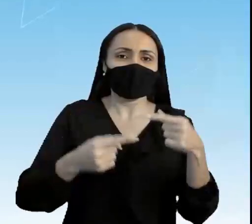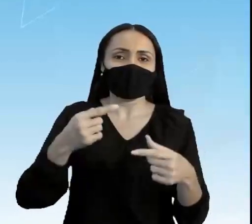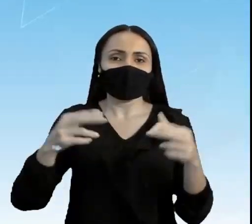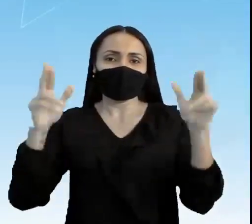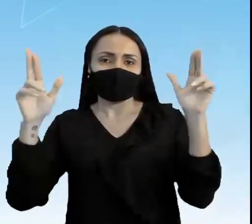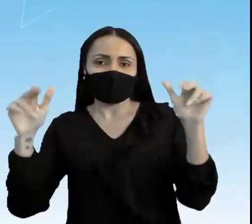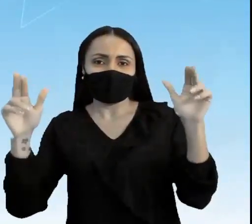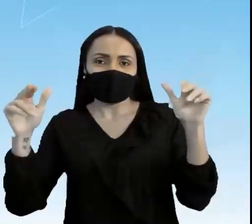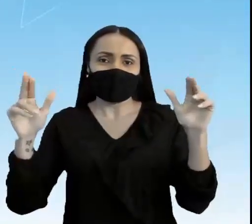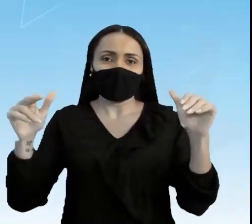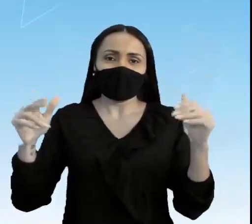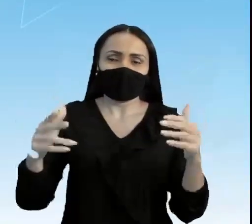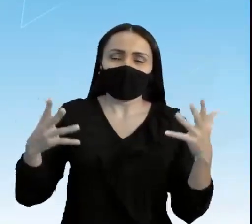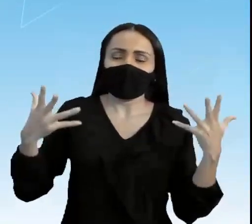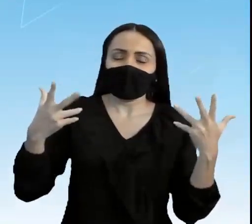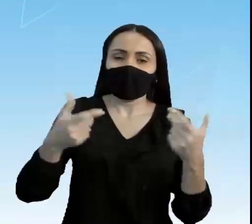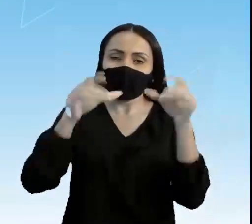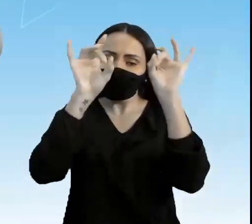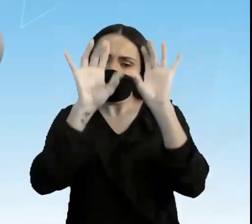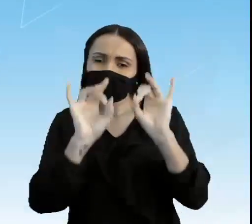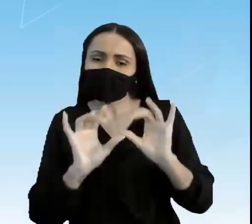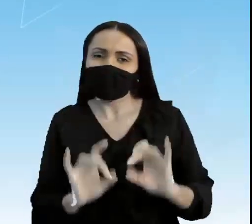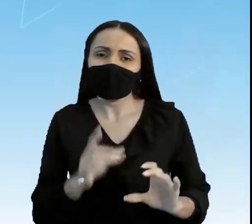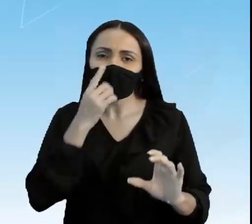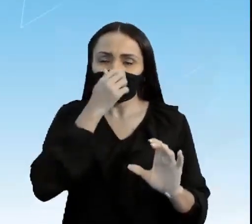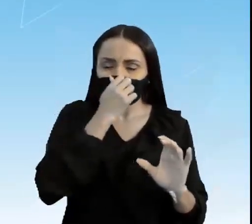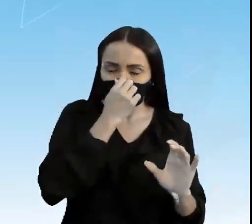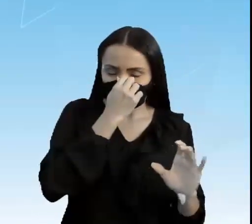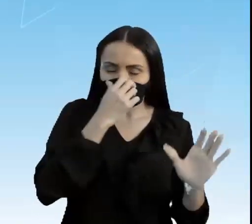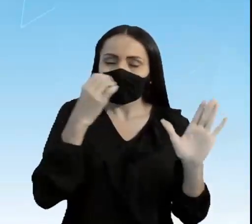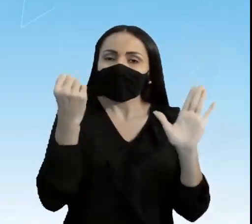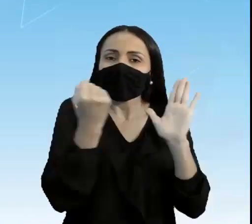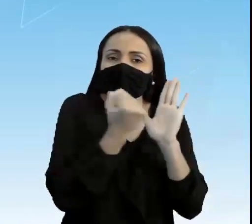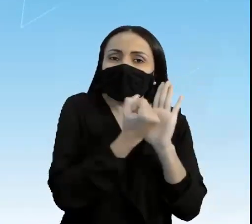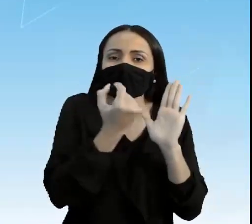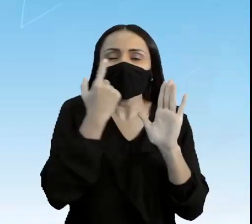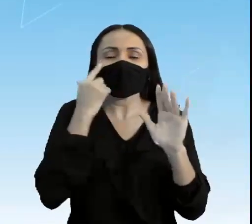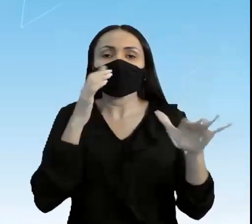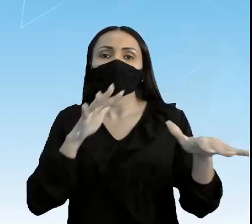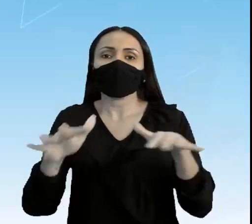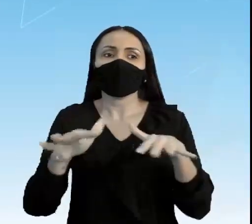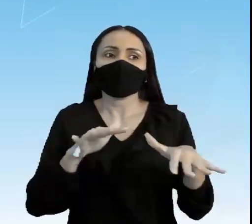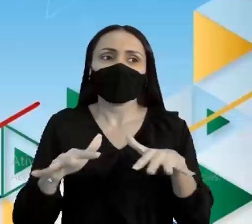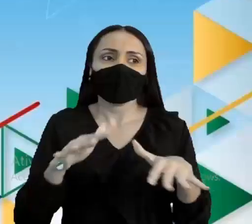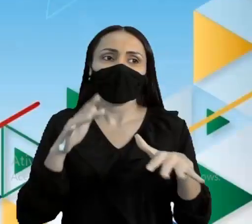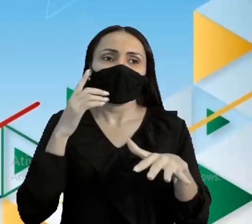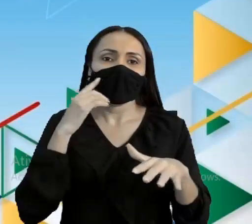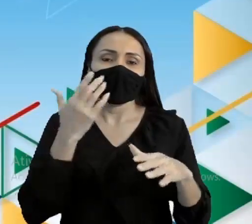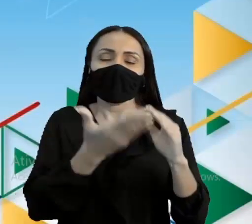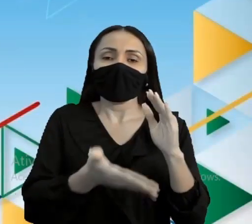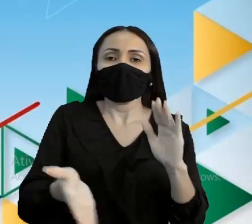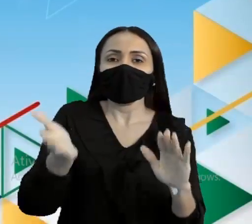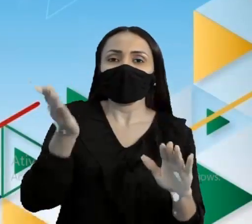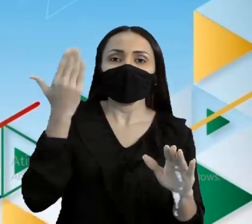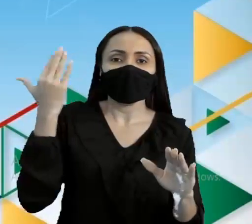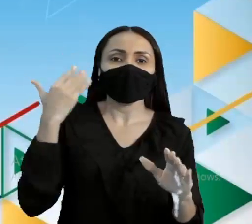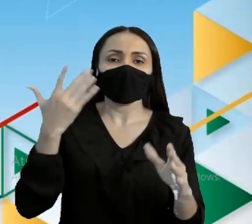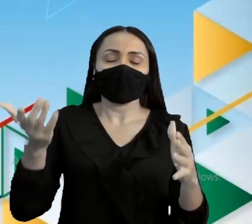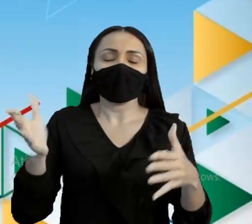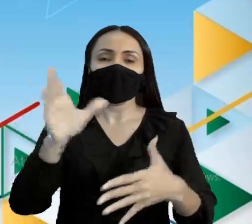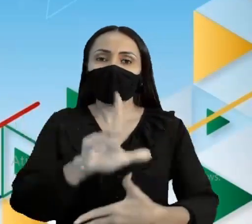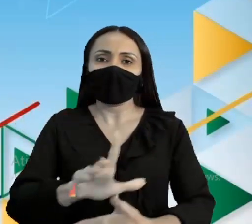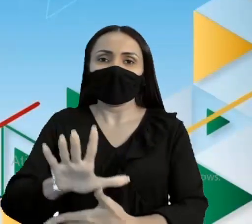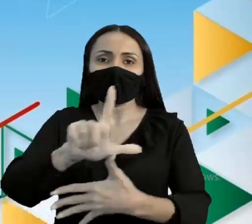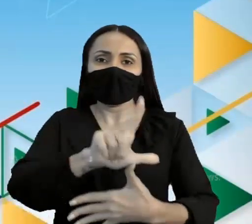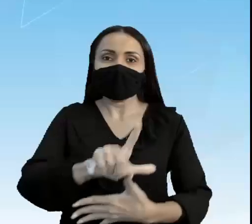tema brilhante, marcante, que é os movimentos emancipacionistas na América